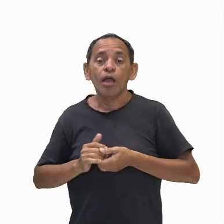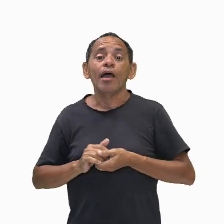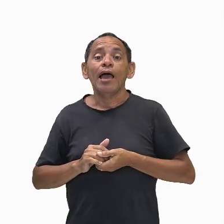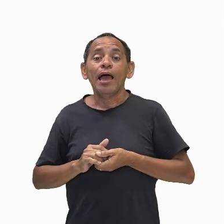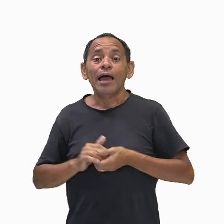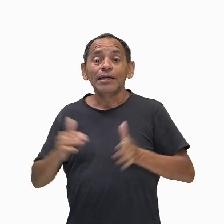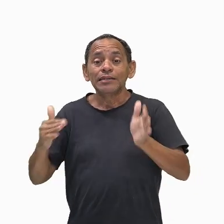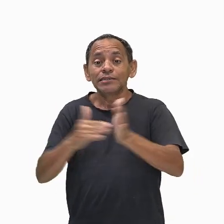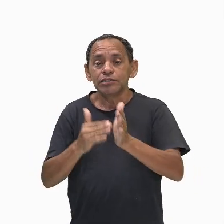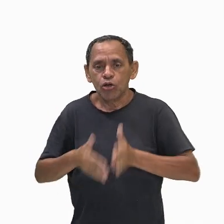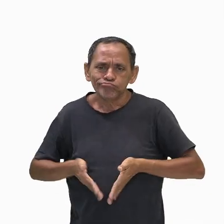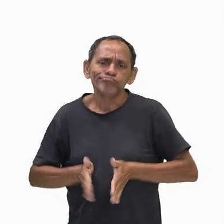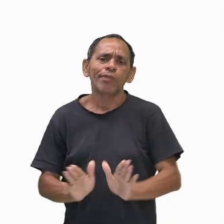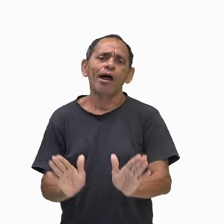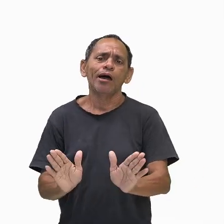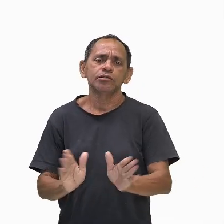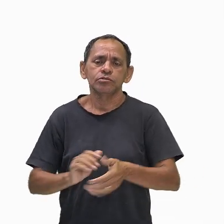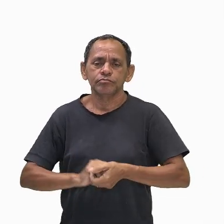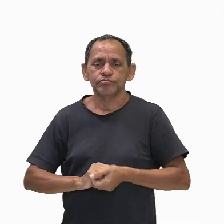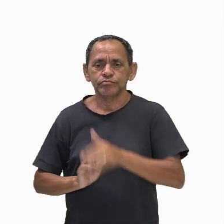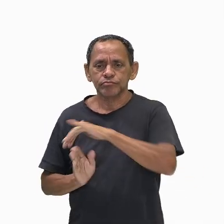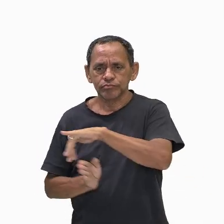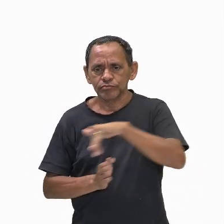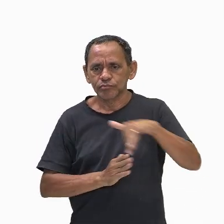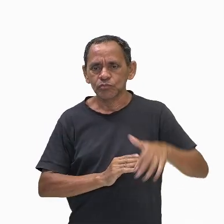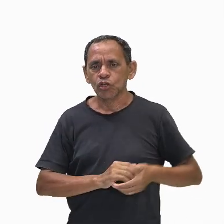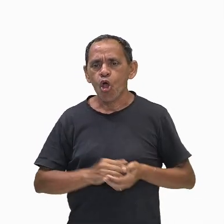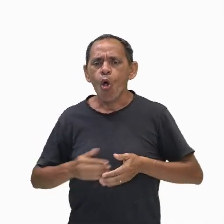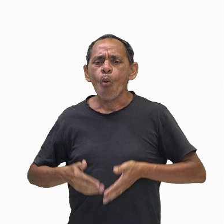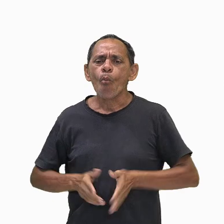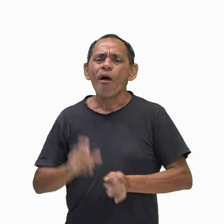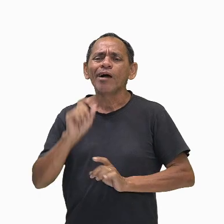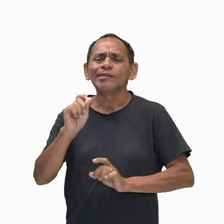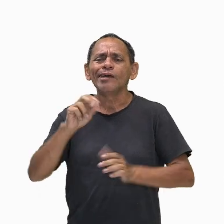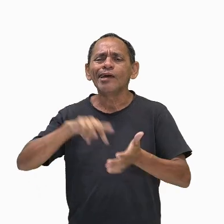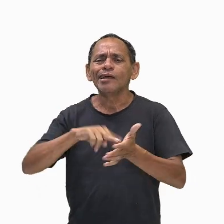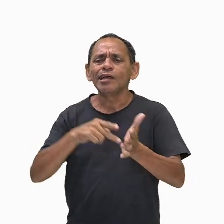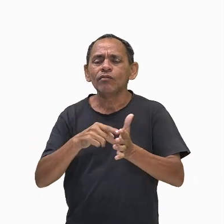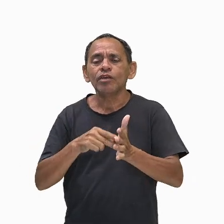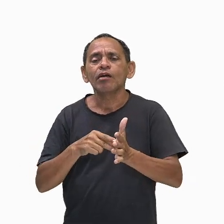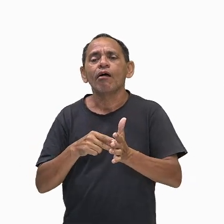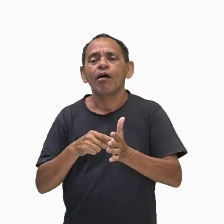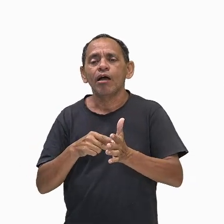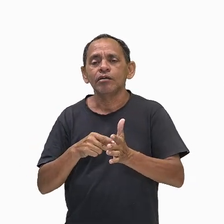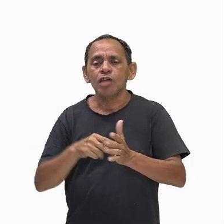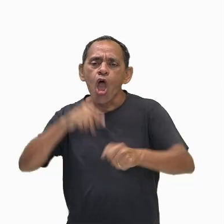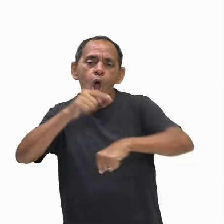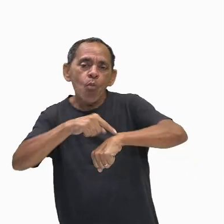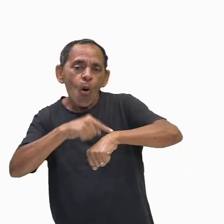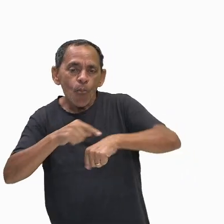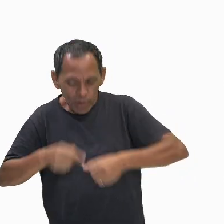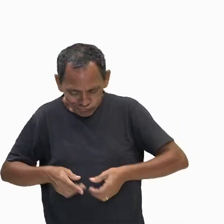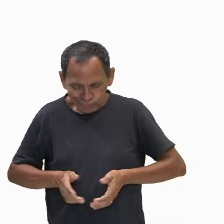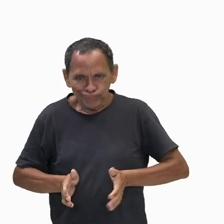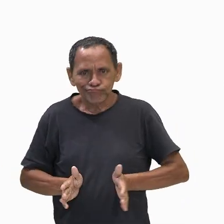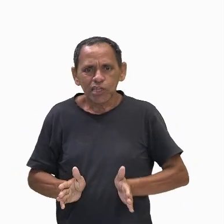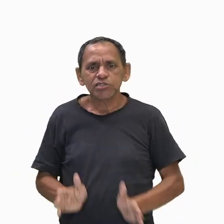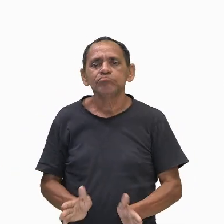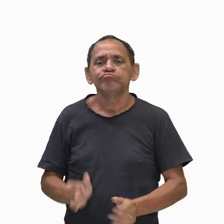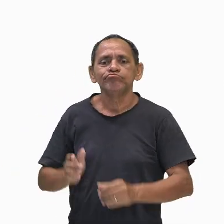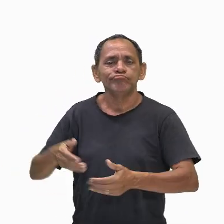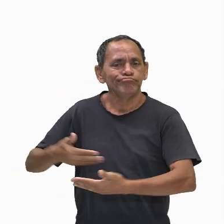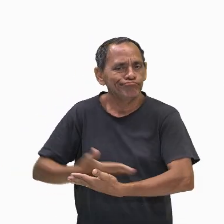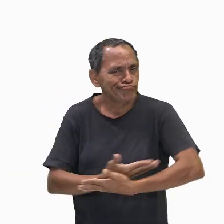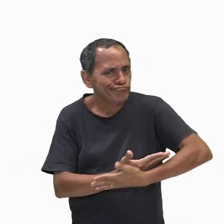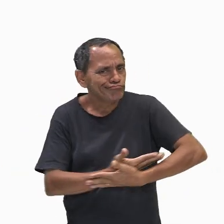lá conhecer a próxima etapa aí. O parto é o momento em que o bebê nasce, e pode ser vaginal ou cesárea, de acordo com